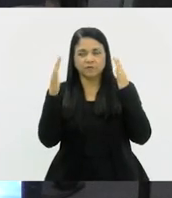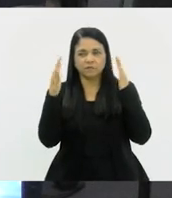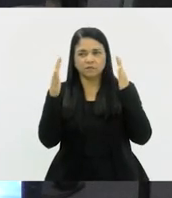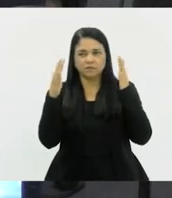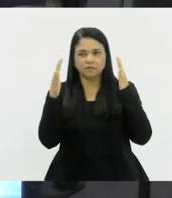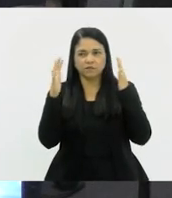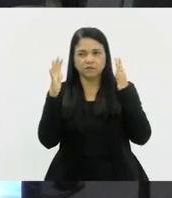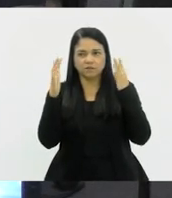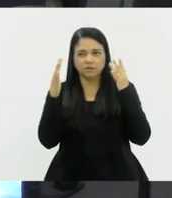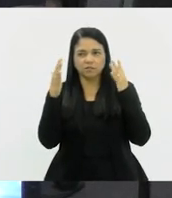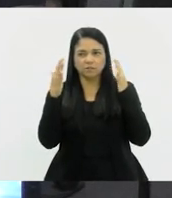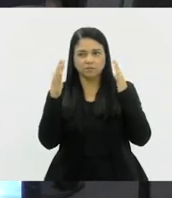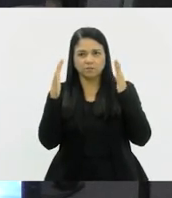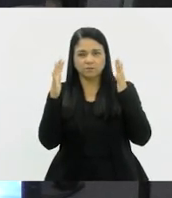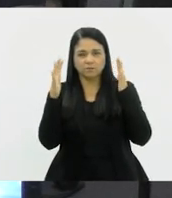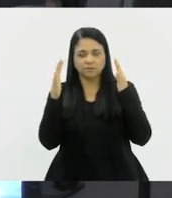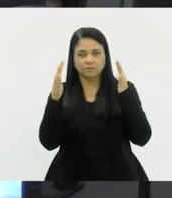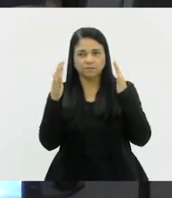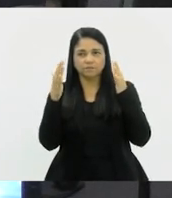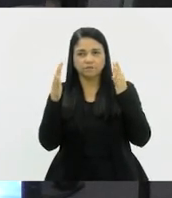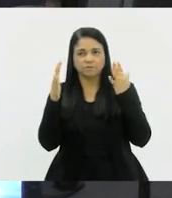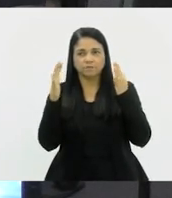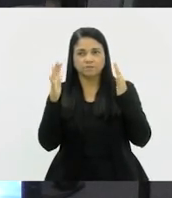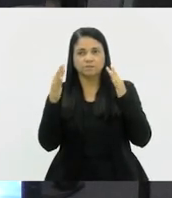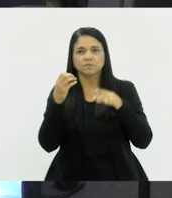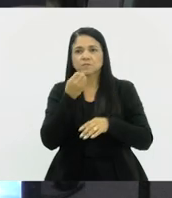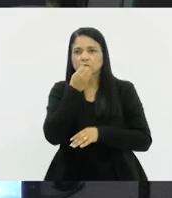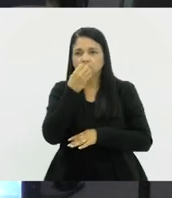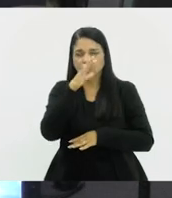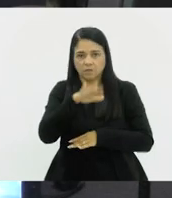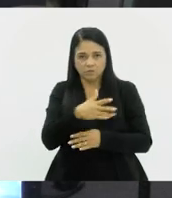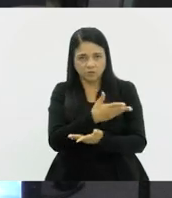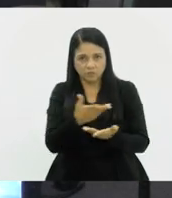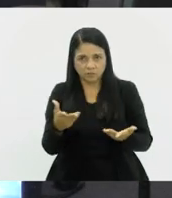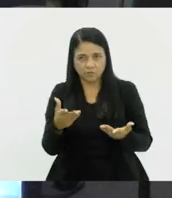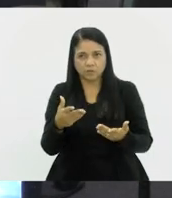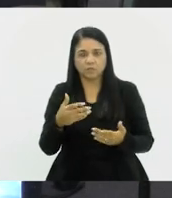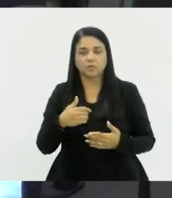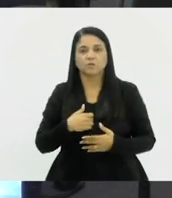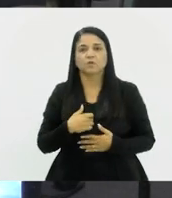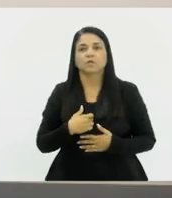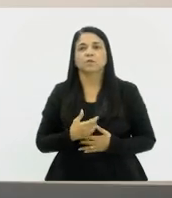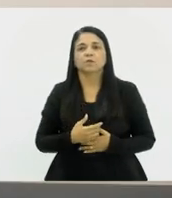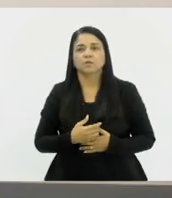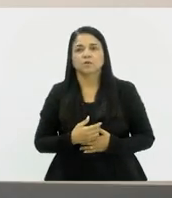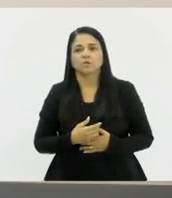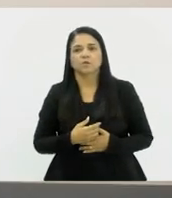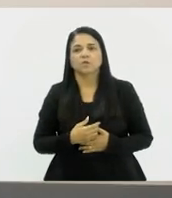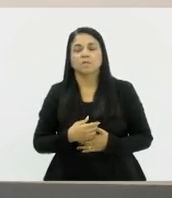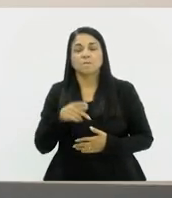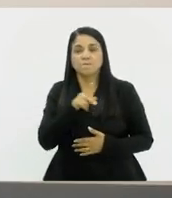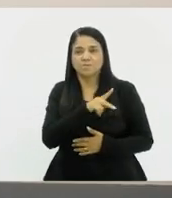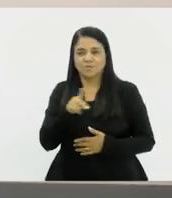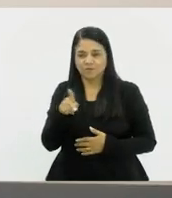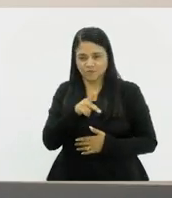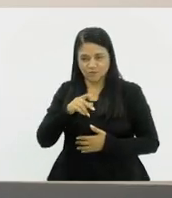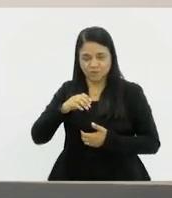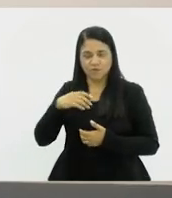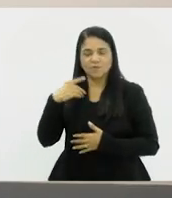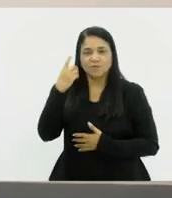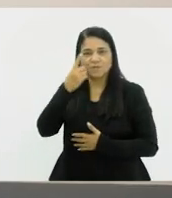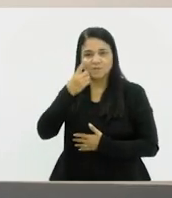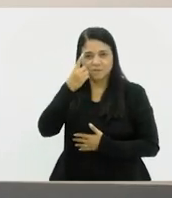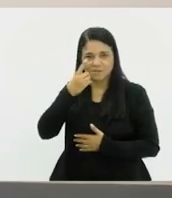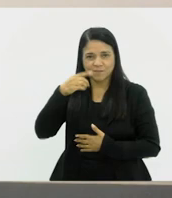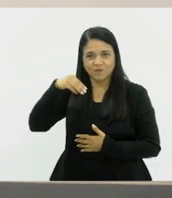presença Boa tarde a todos a todos táo da subsecretaria geral operacional cumprimentando ao Professor Carlos min cumprimento a todos os